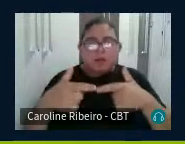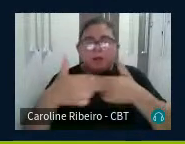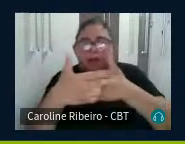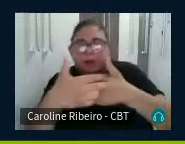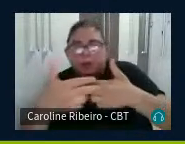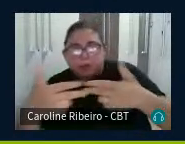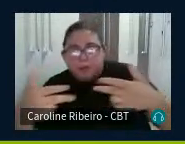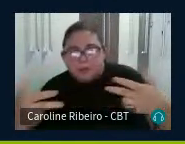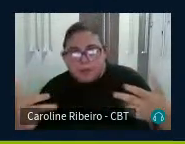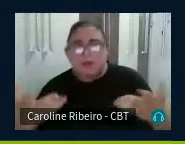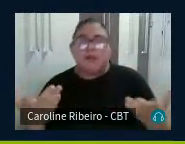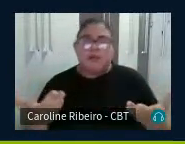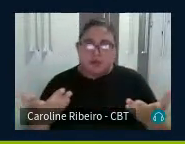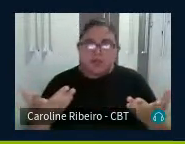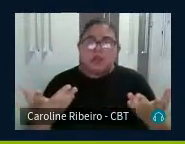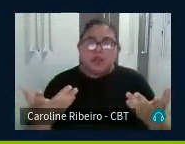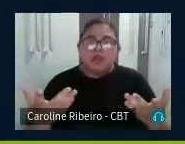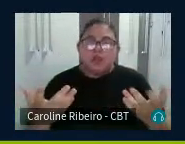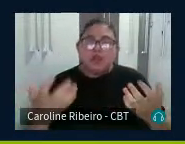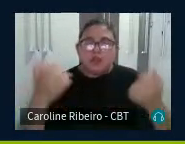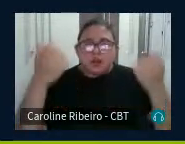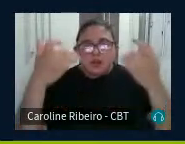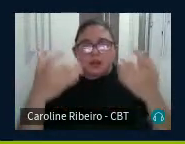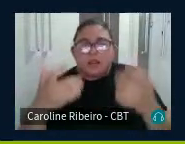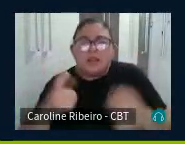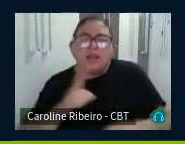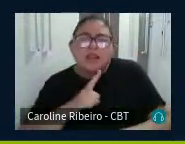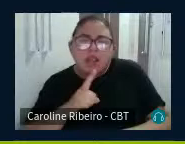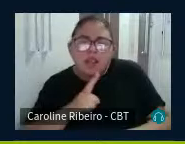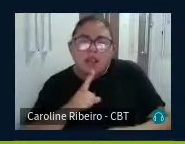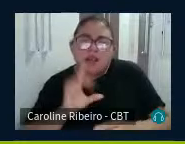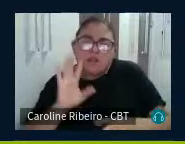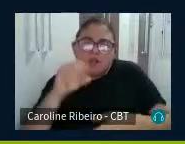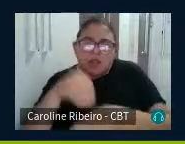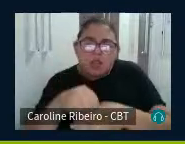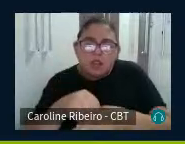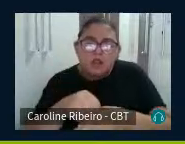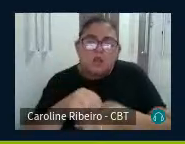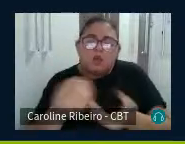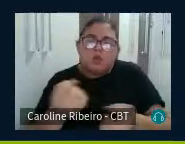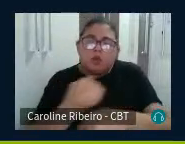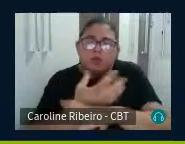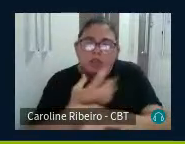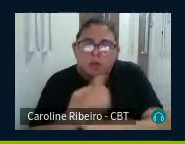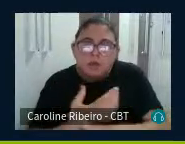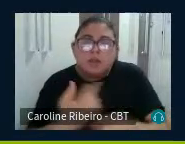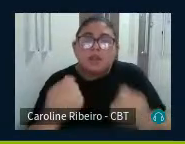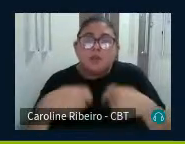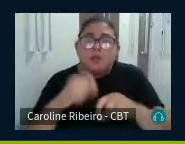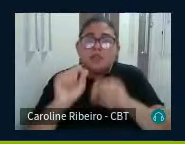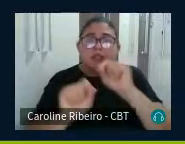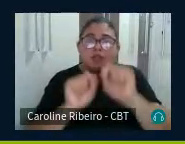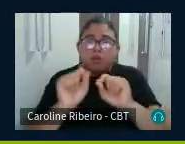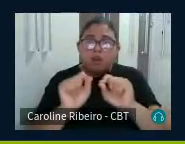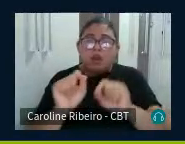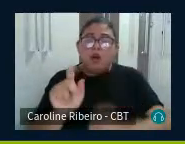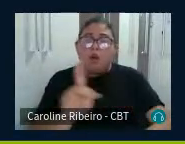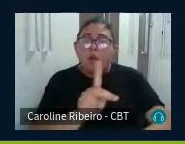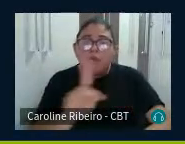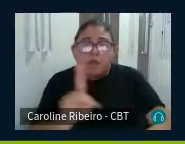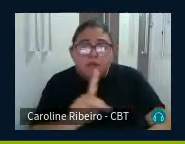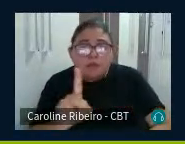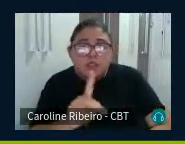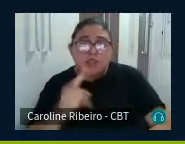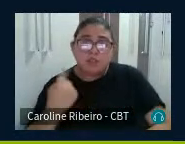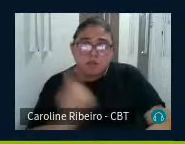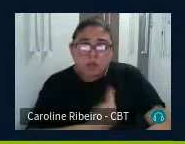né, colaterais aí que possam ser que ocorra, né, é importante esse professor, né, o professor e nós